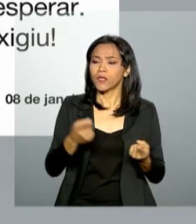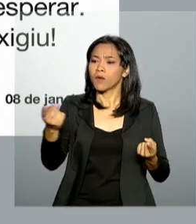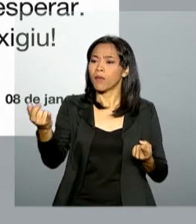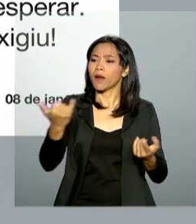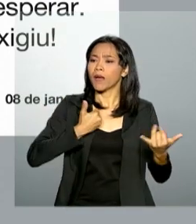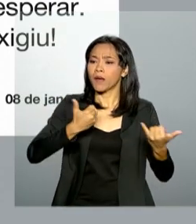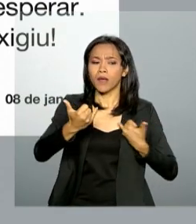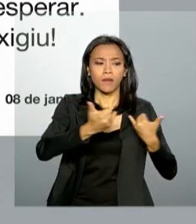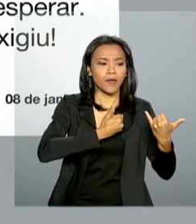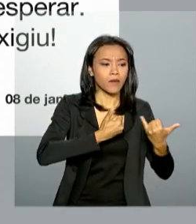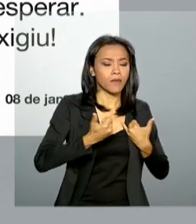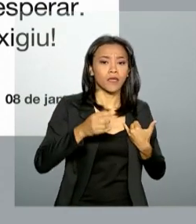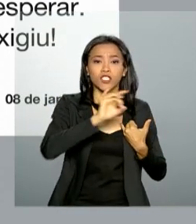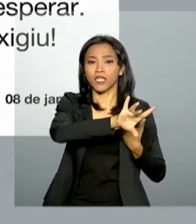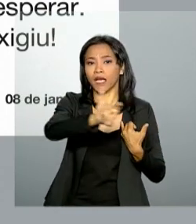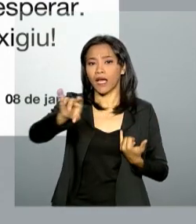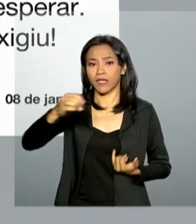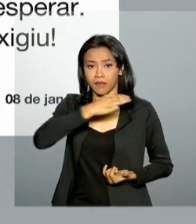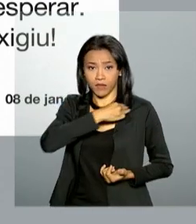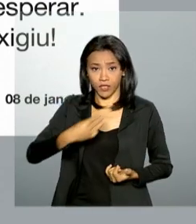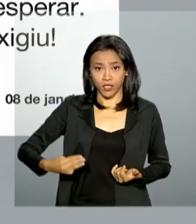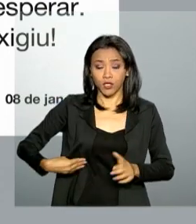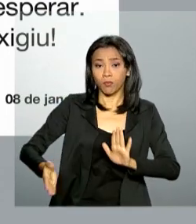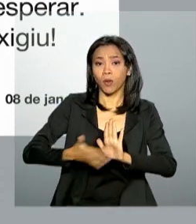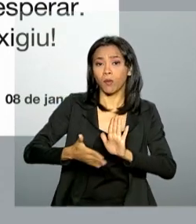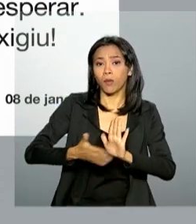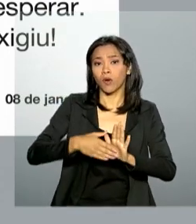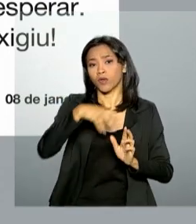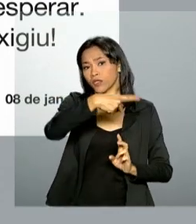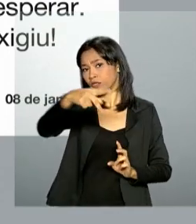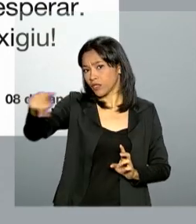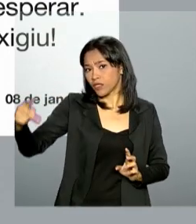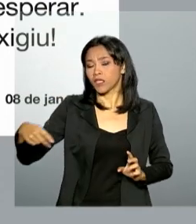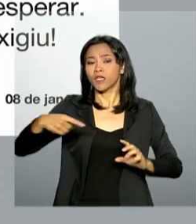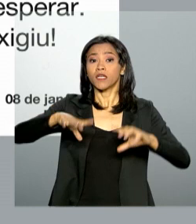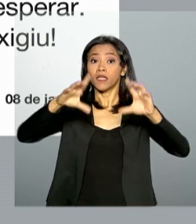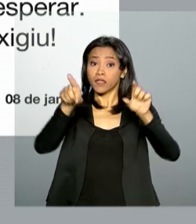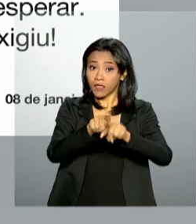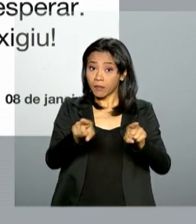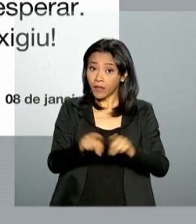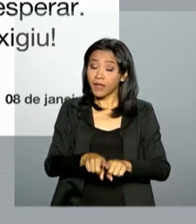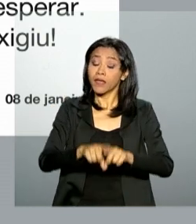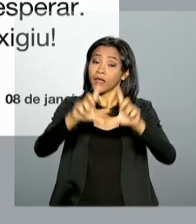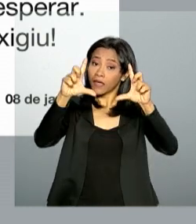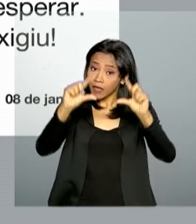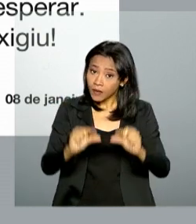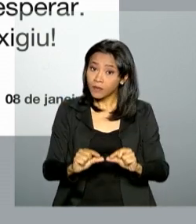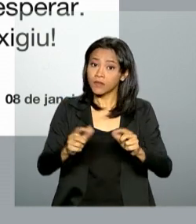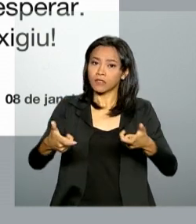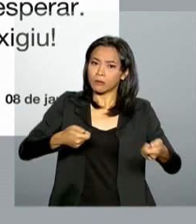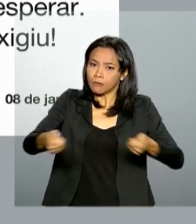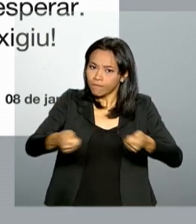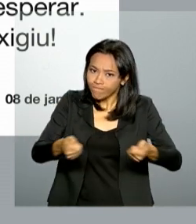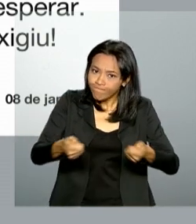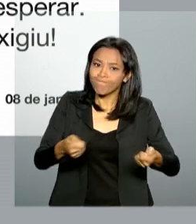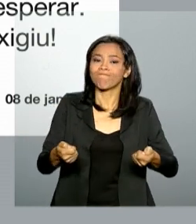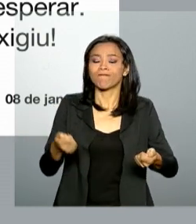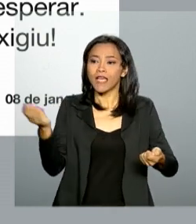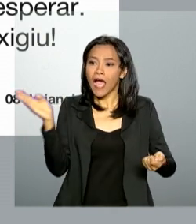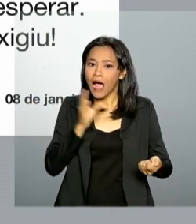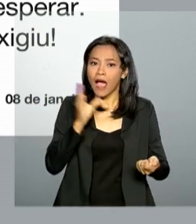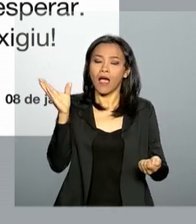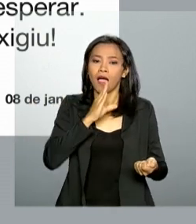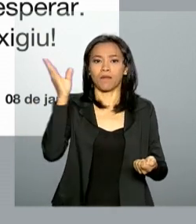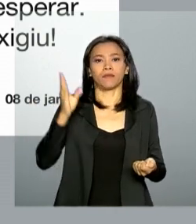ministros sobre os planos propostas de enxugamento das pastas e medidas de rápida implementação segundo